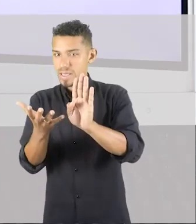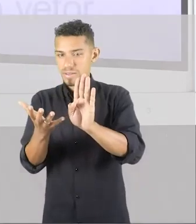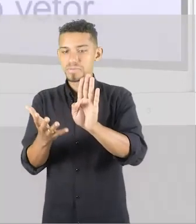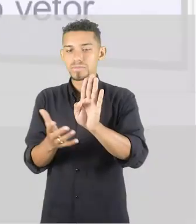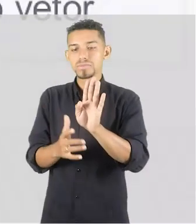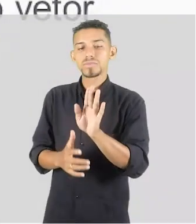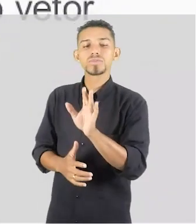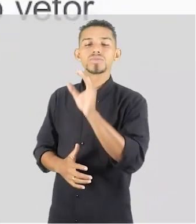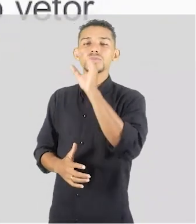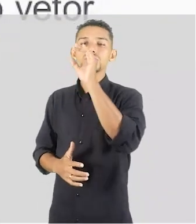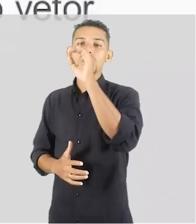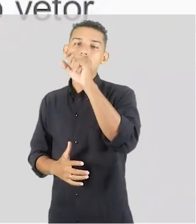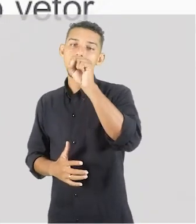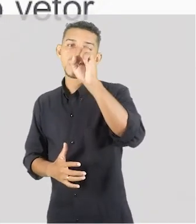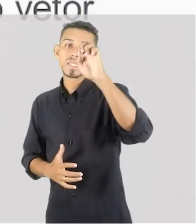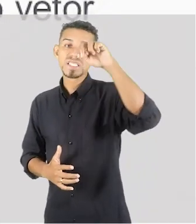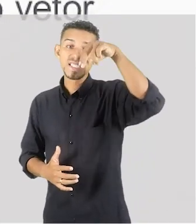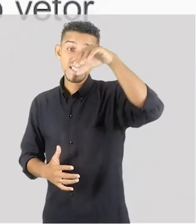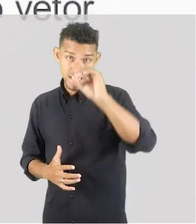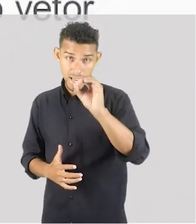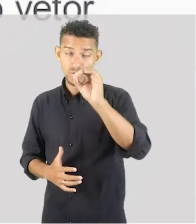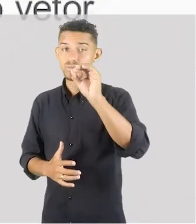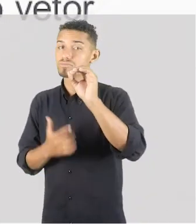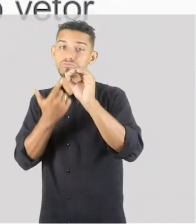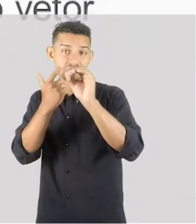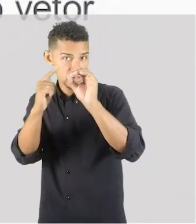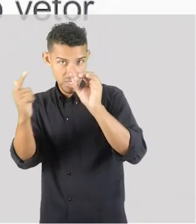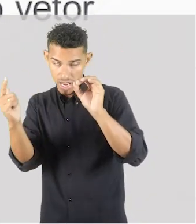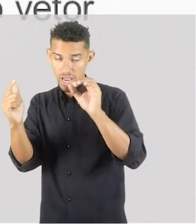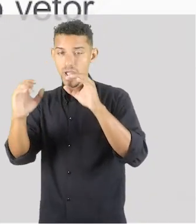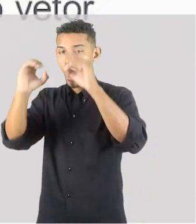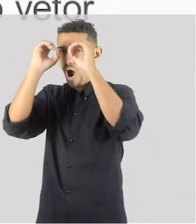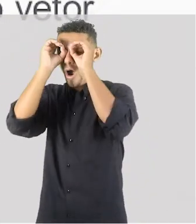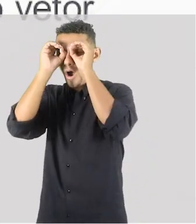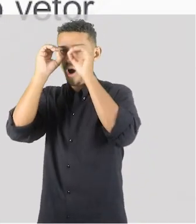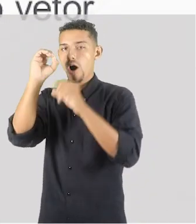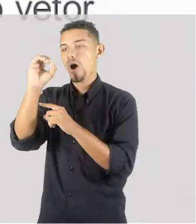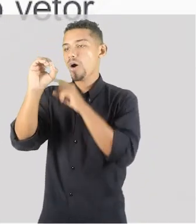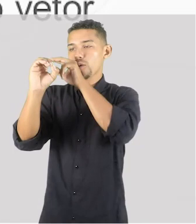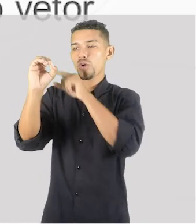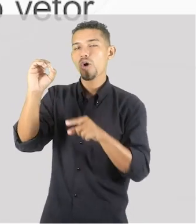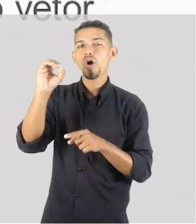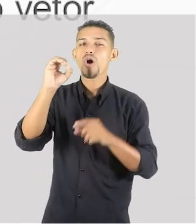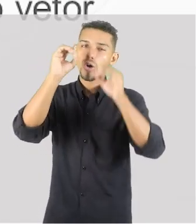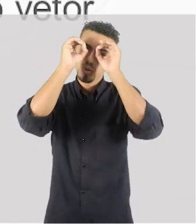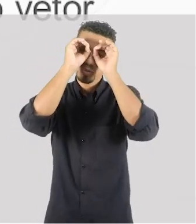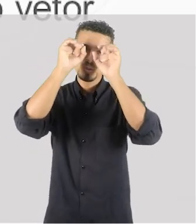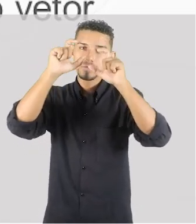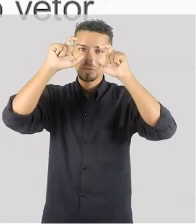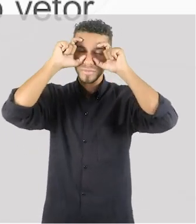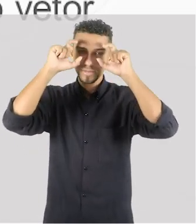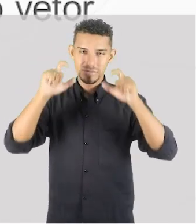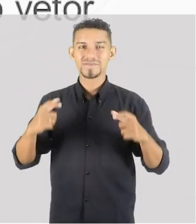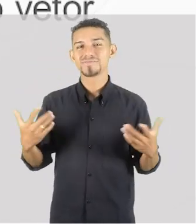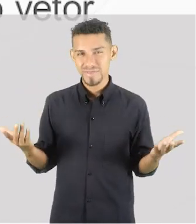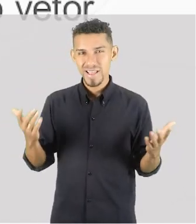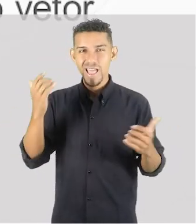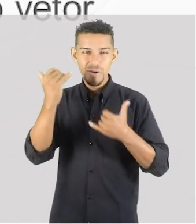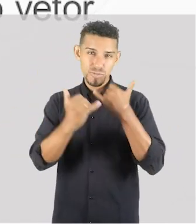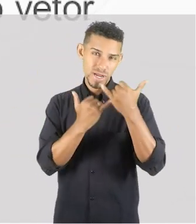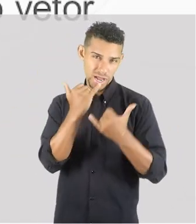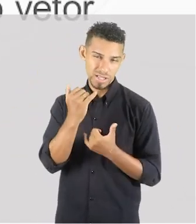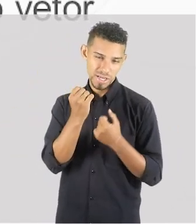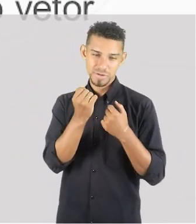beleza? Onde F é a força magnética, Q é o valor da carga, é o módulo da carga, V é